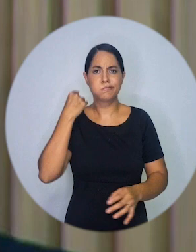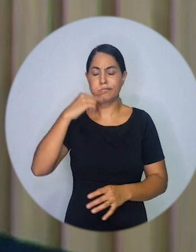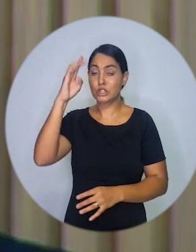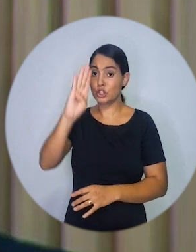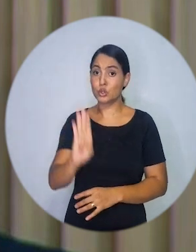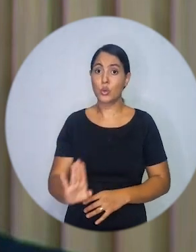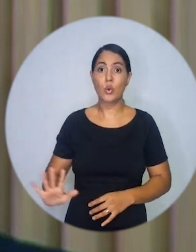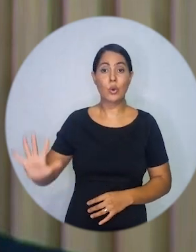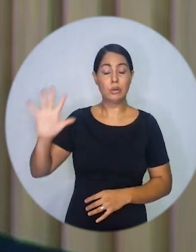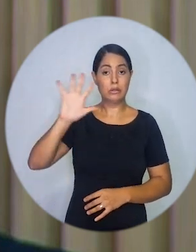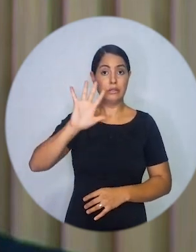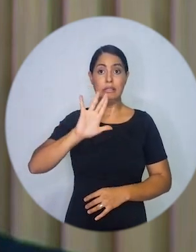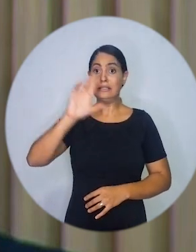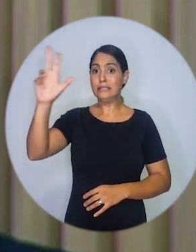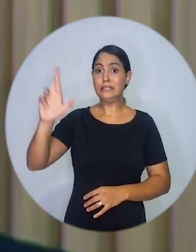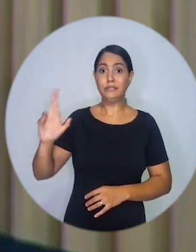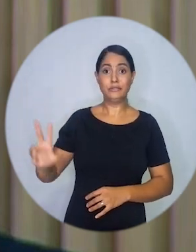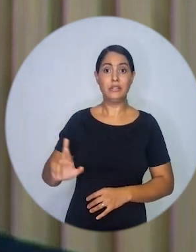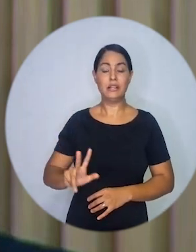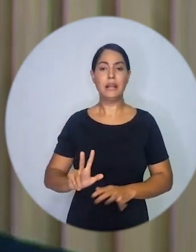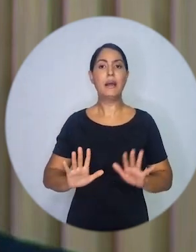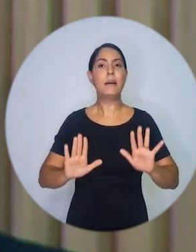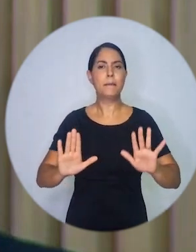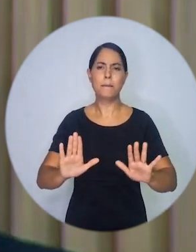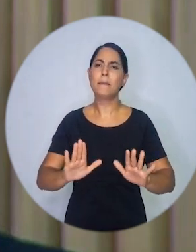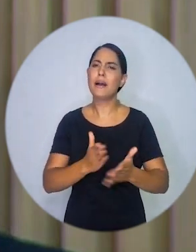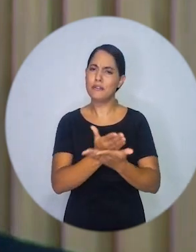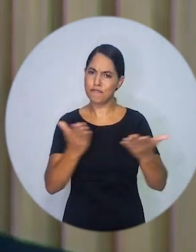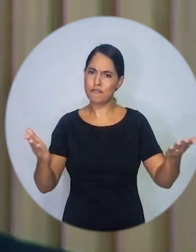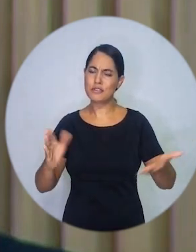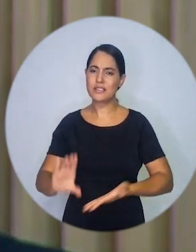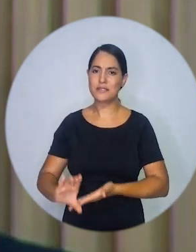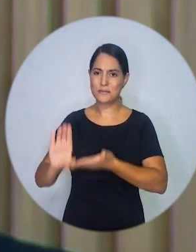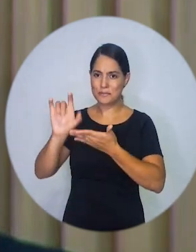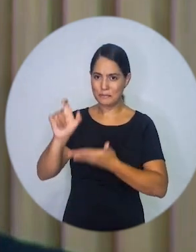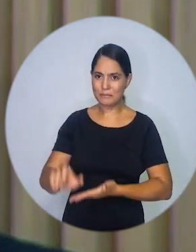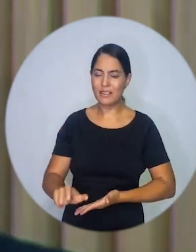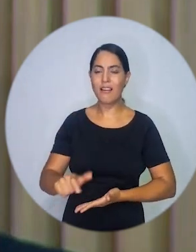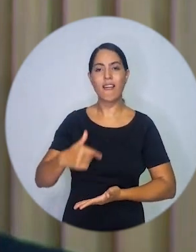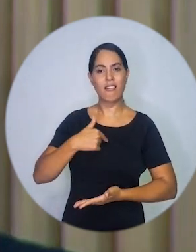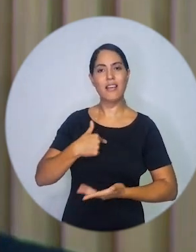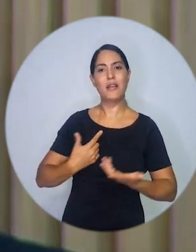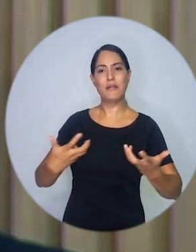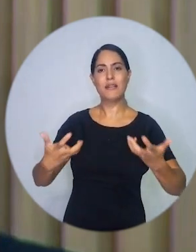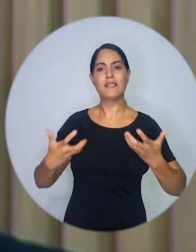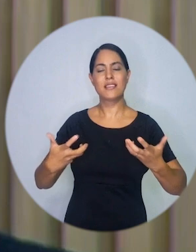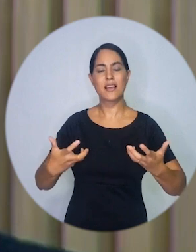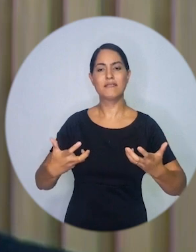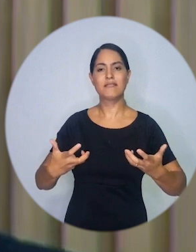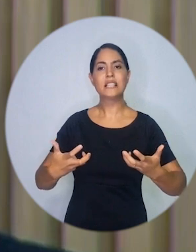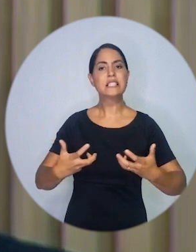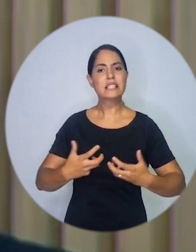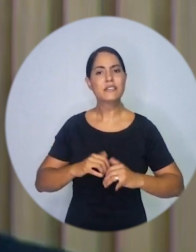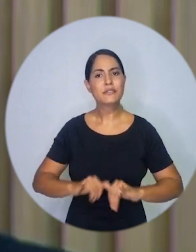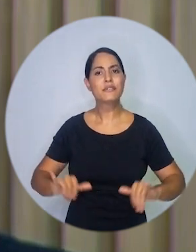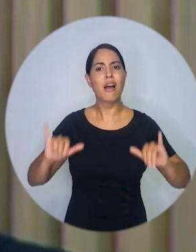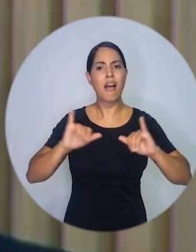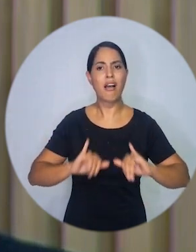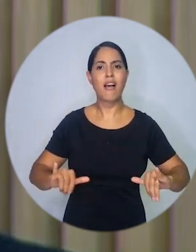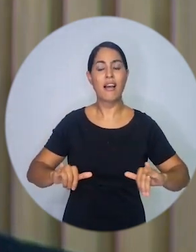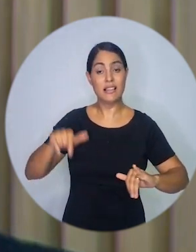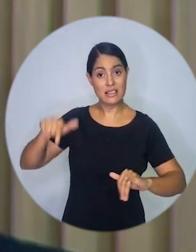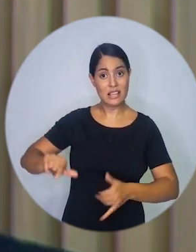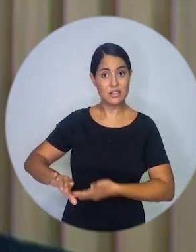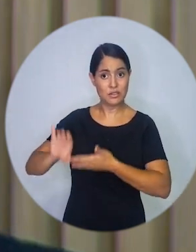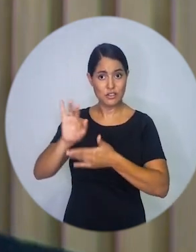advocacias do nosso Brasil. E agora, conselheiros, eu pretendo ser a voz e a extensão de todas as